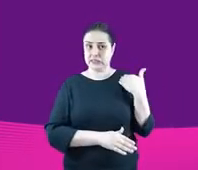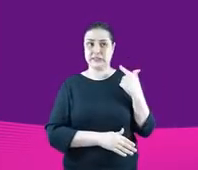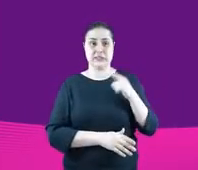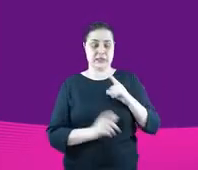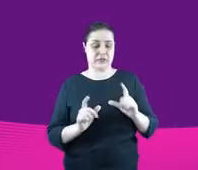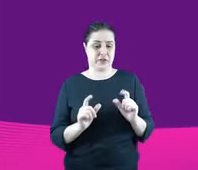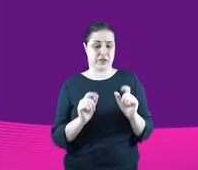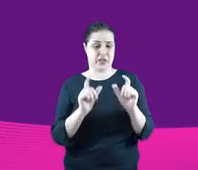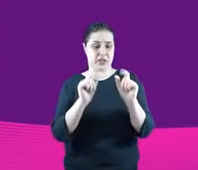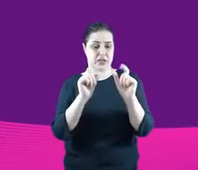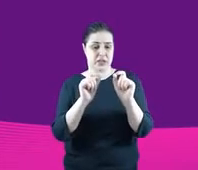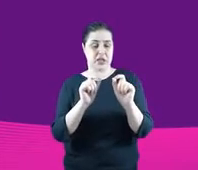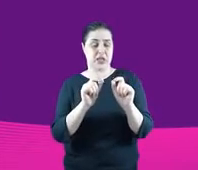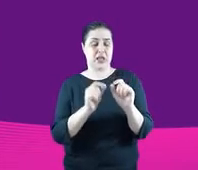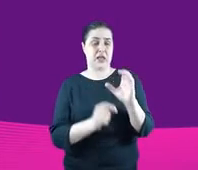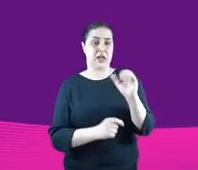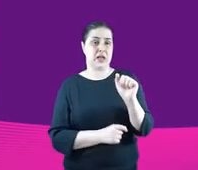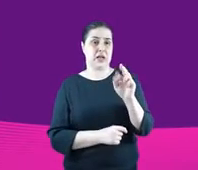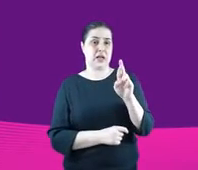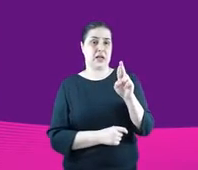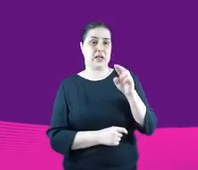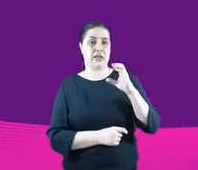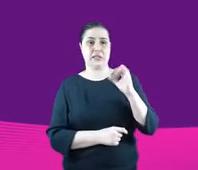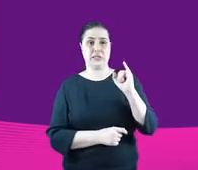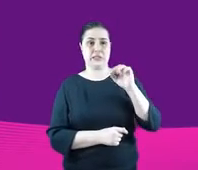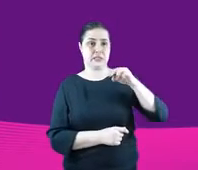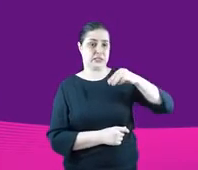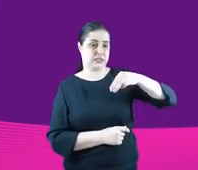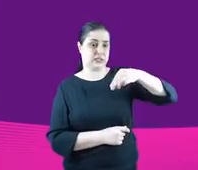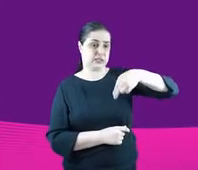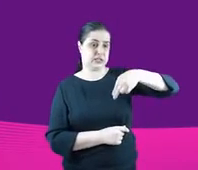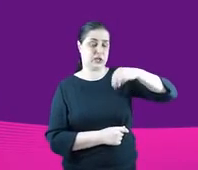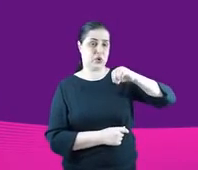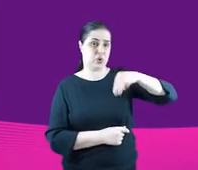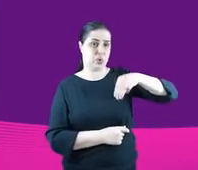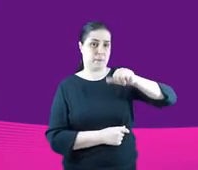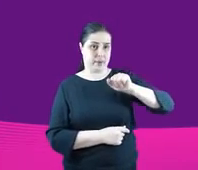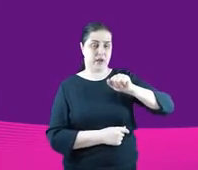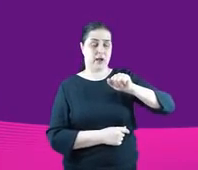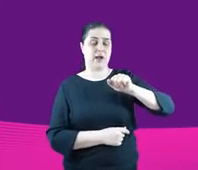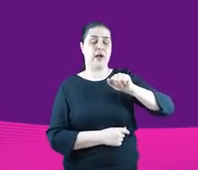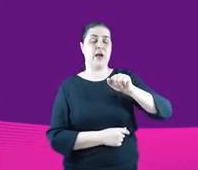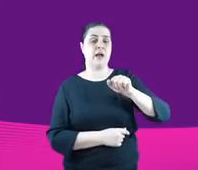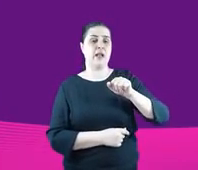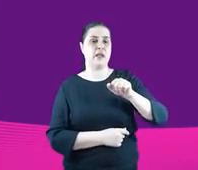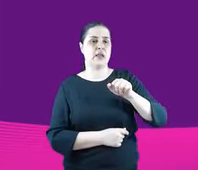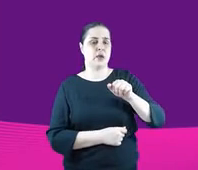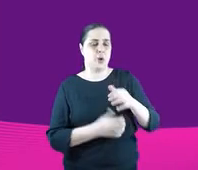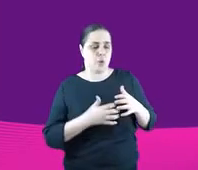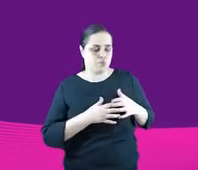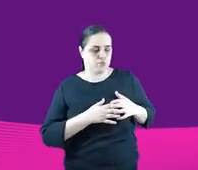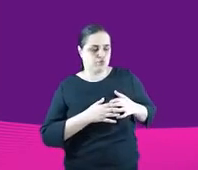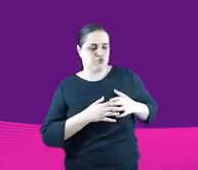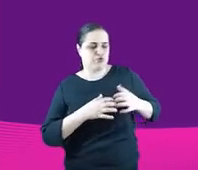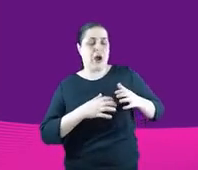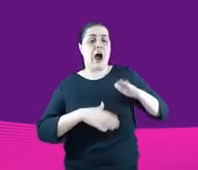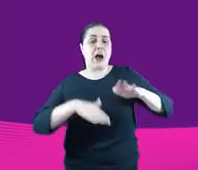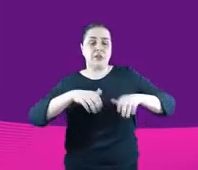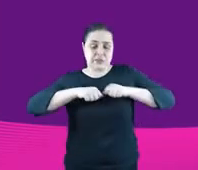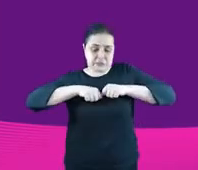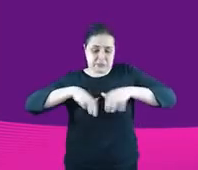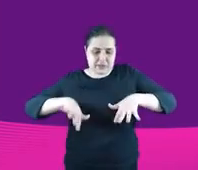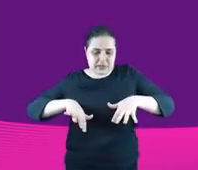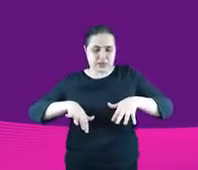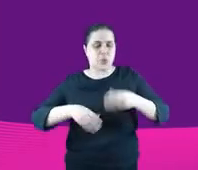a atenção. E recorrência sistêmica, a gente tem que pensar para os principais sítios de metástase, então uma dor óssea localizada ou